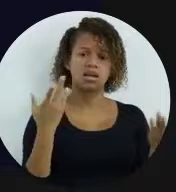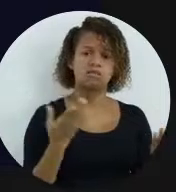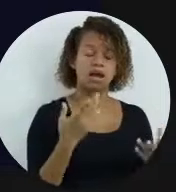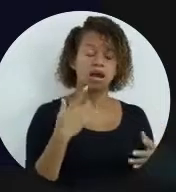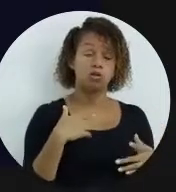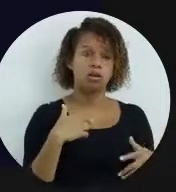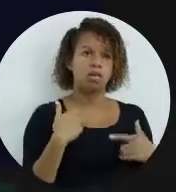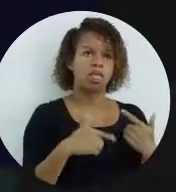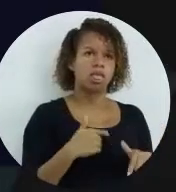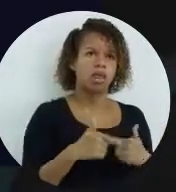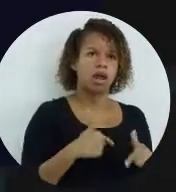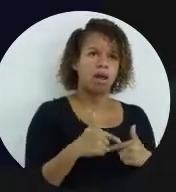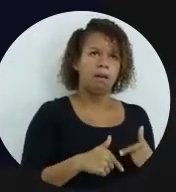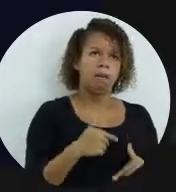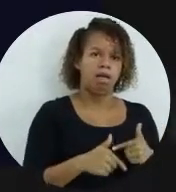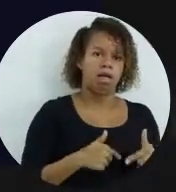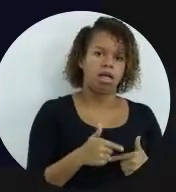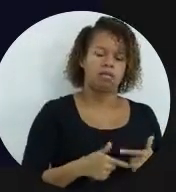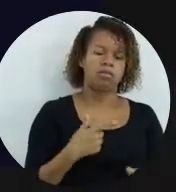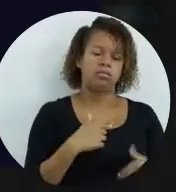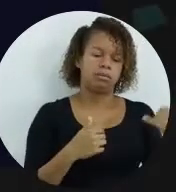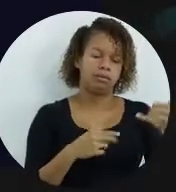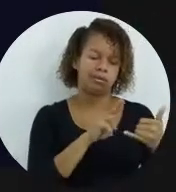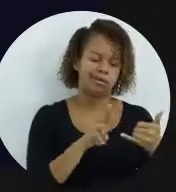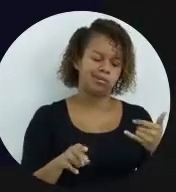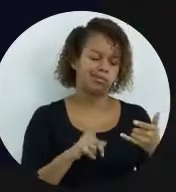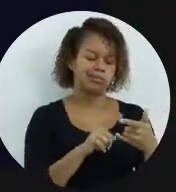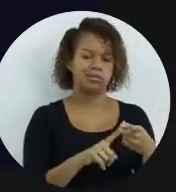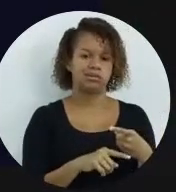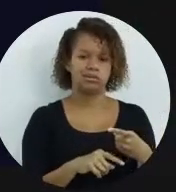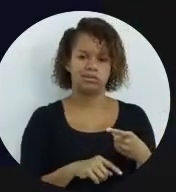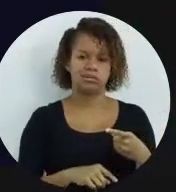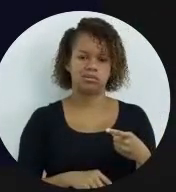não ter o trabalho de fazer primeiro nome